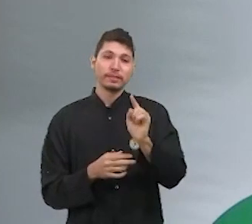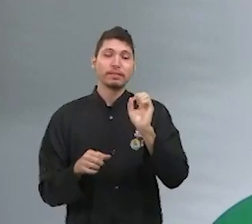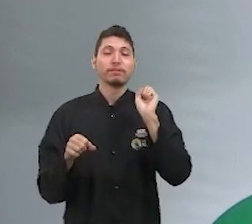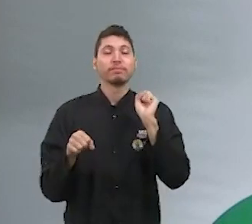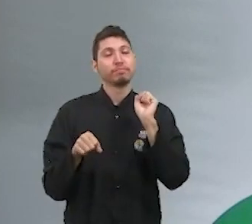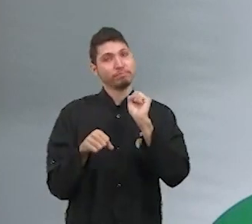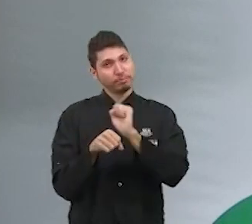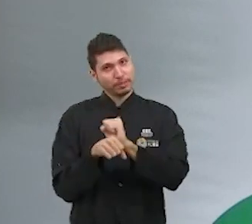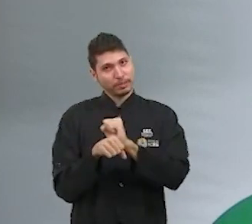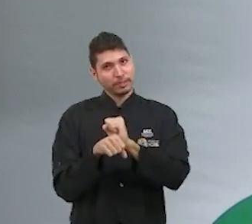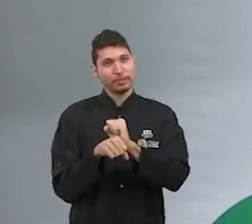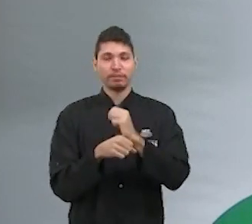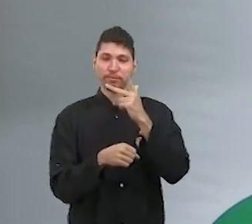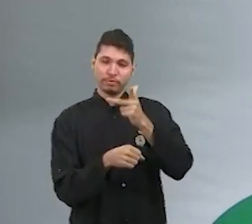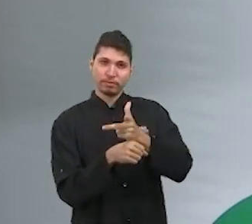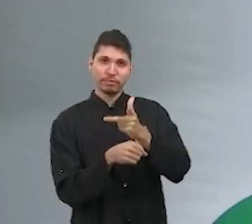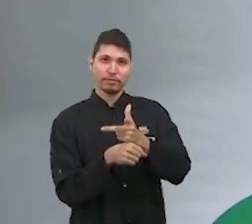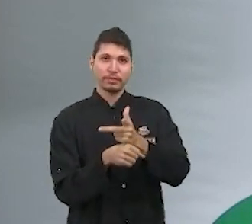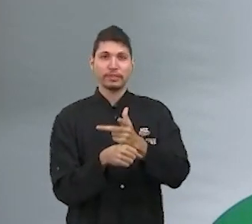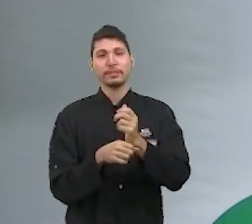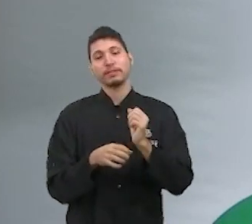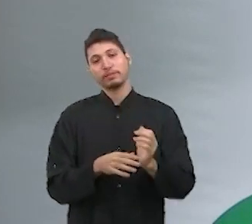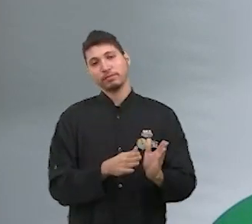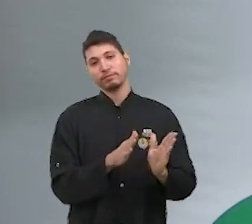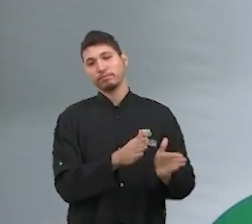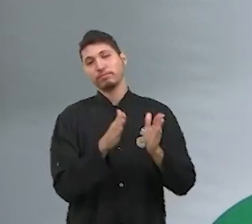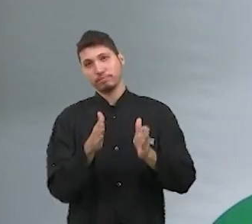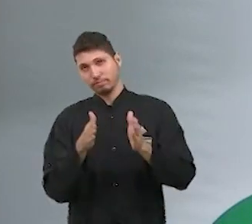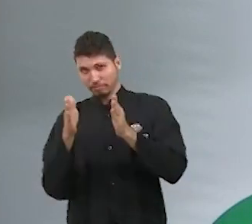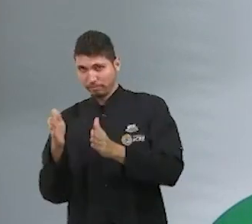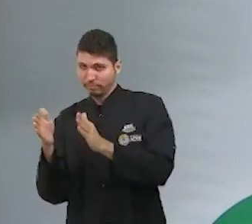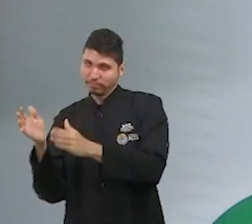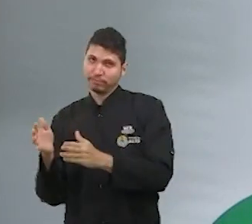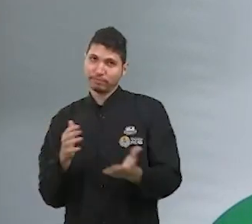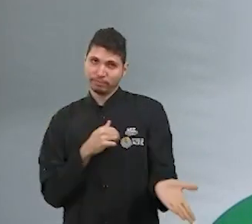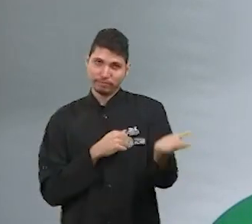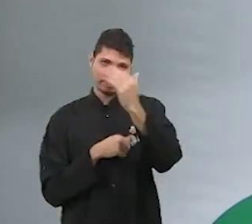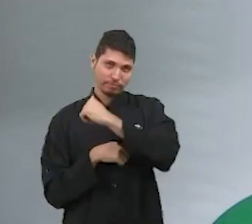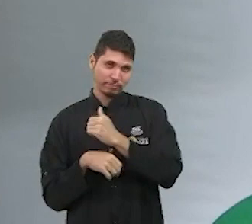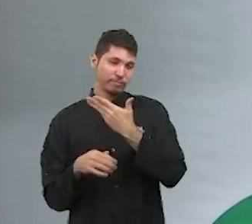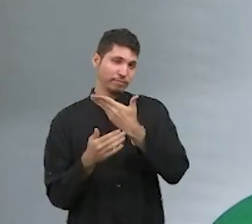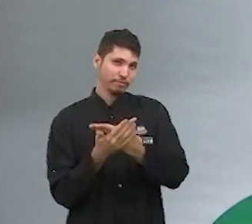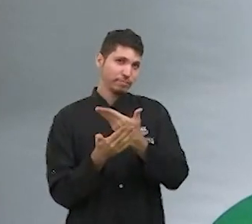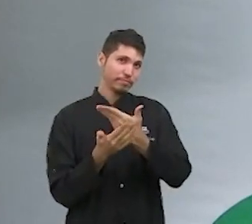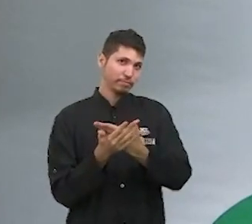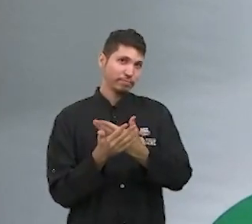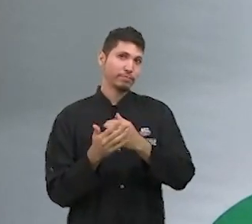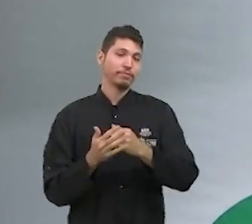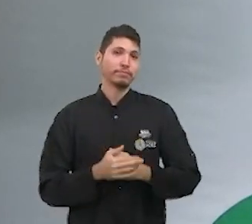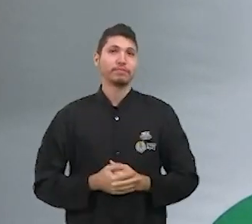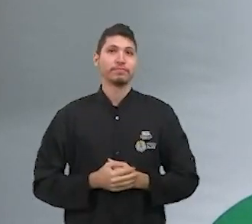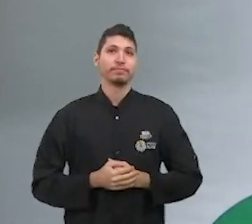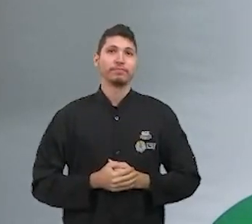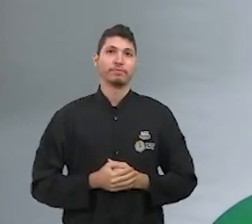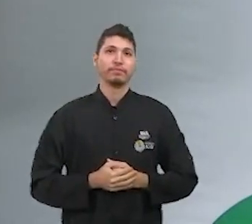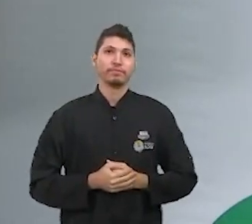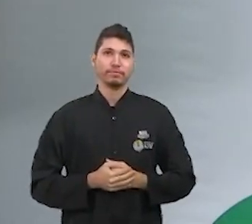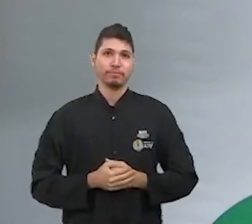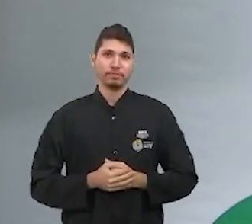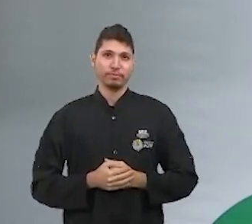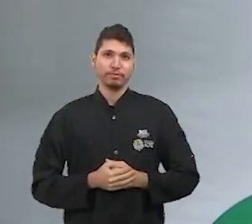exemplos, tá bom? Segura um pouquinho e depois verifica as resoluções, tá? Vem comigo e vamos aos conceitos de triângulos retângulos, tá